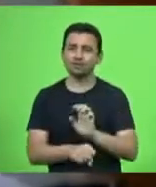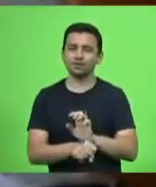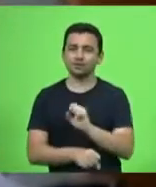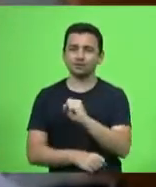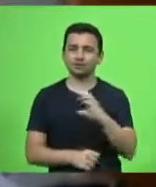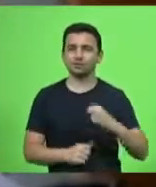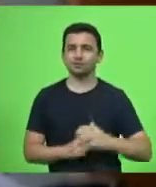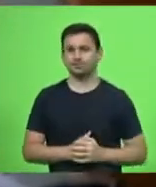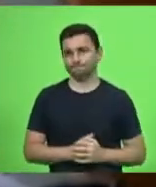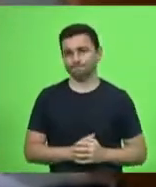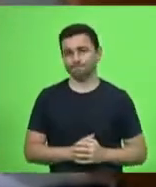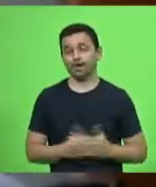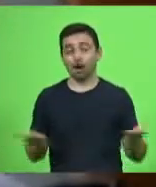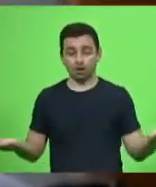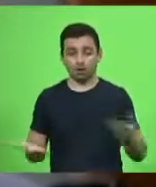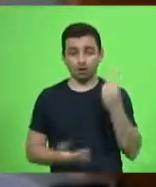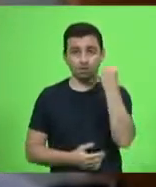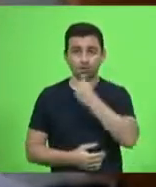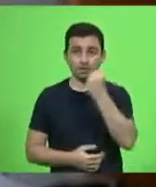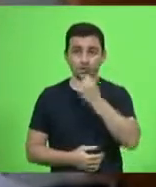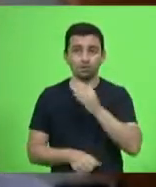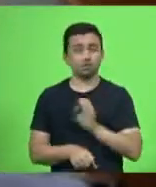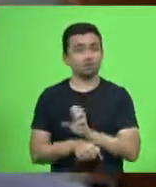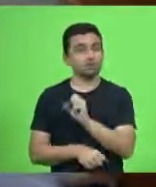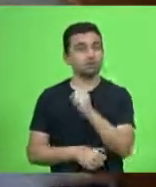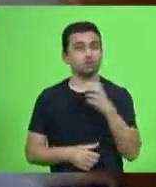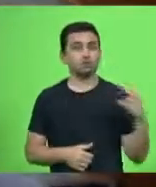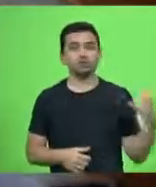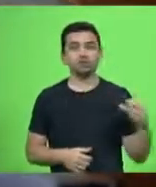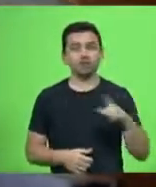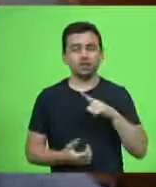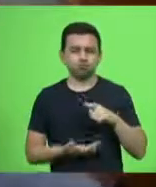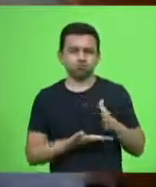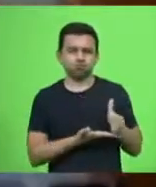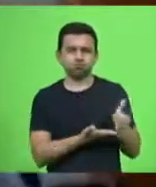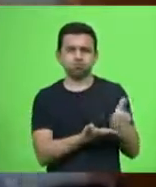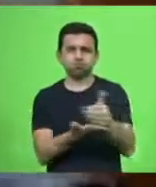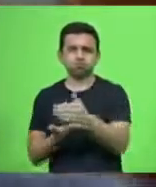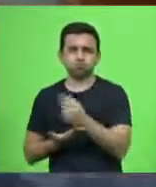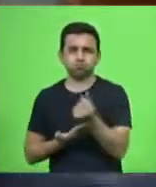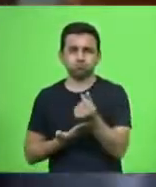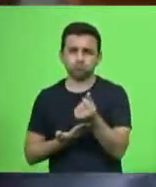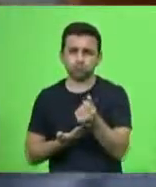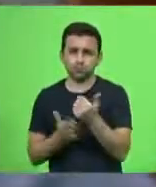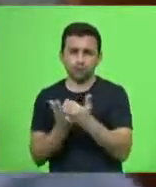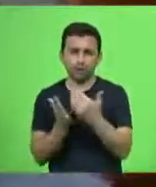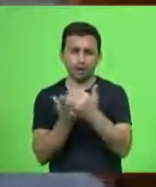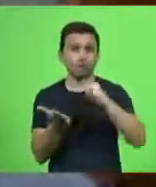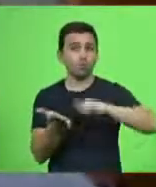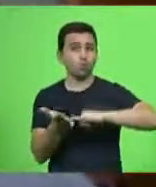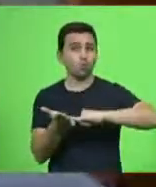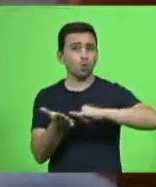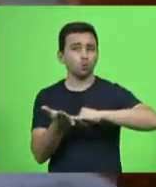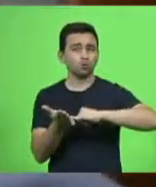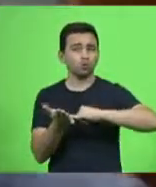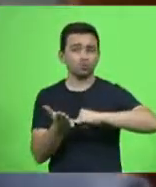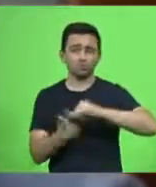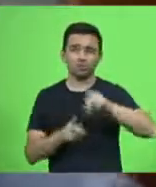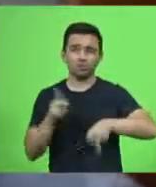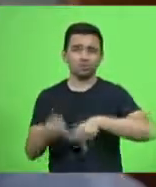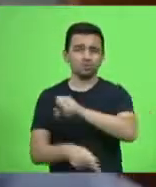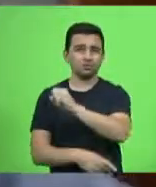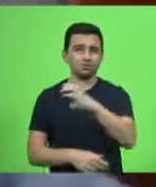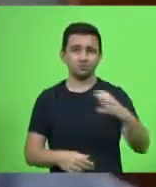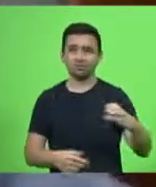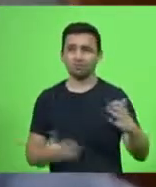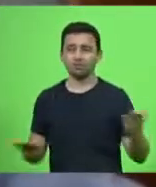esse momento que o Estado de Santa Catarina arrecada tanto graças aos impostos do povo catarinense e